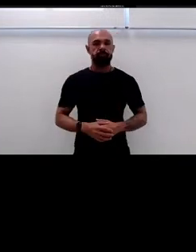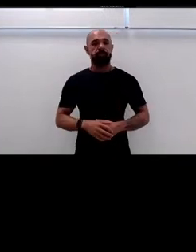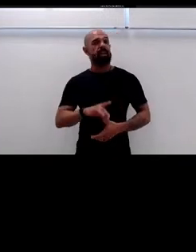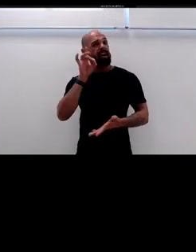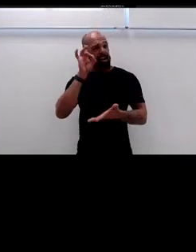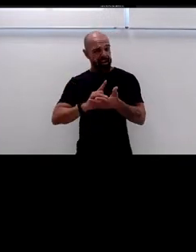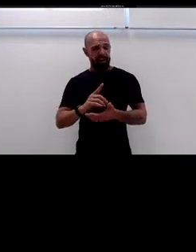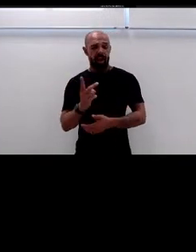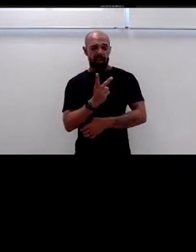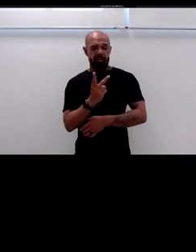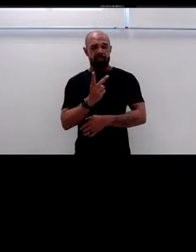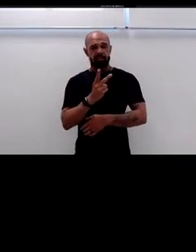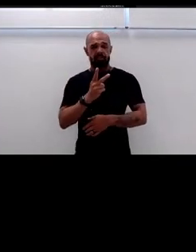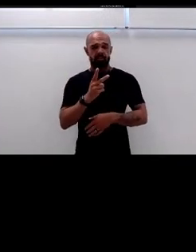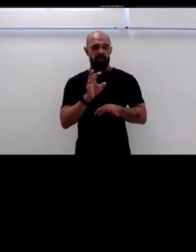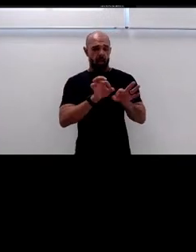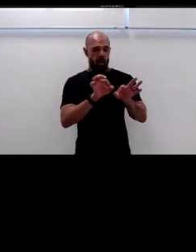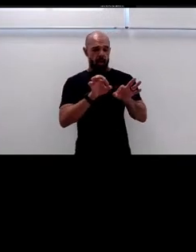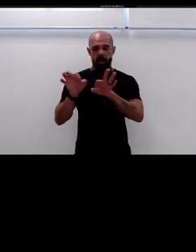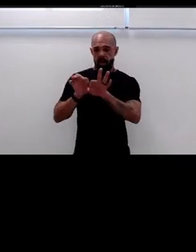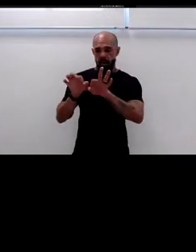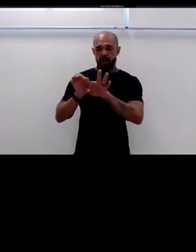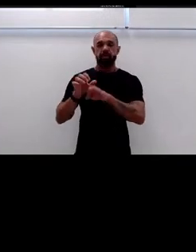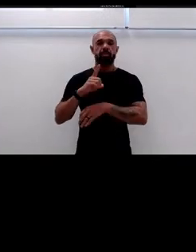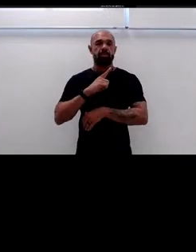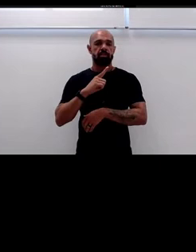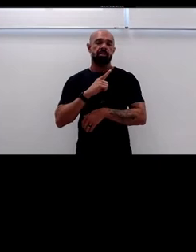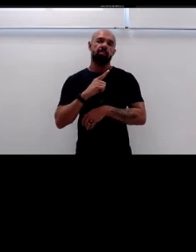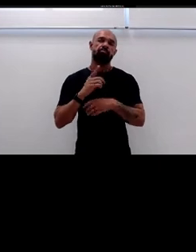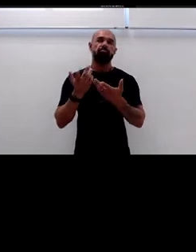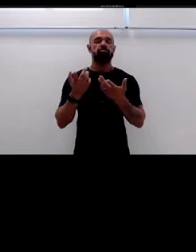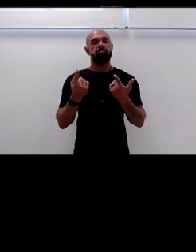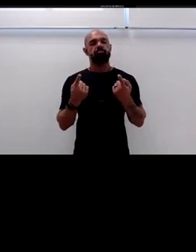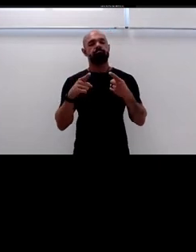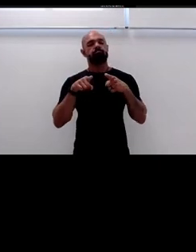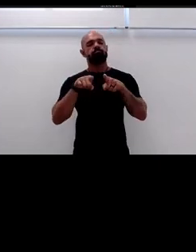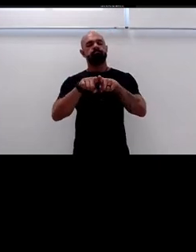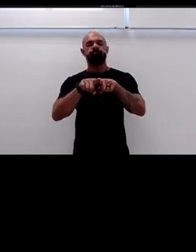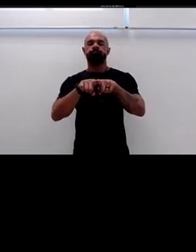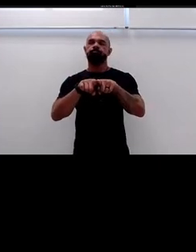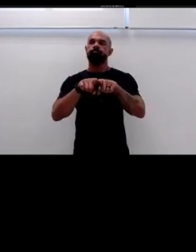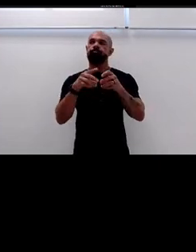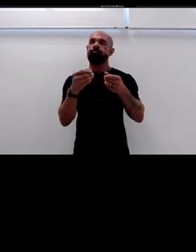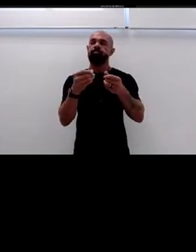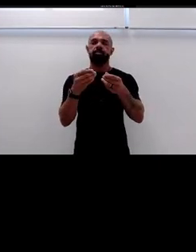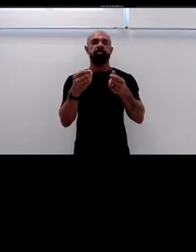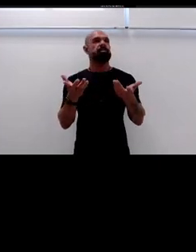as composições têm, em algum momento, uma certa